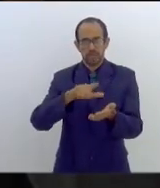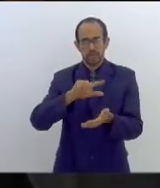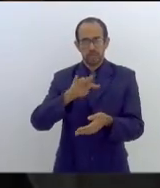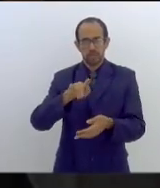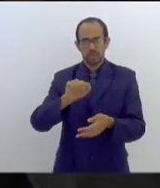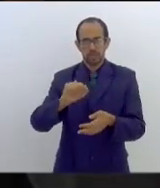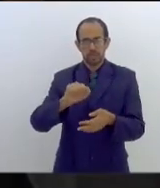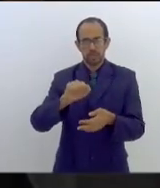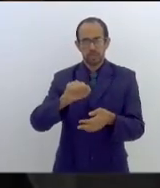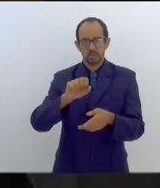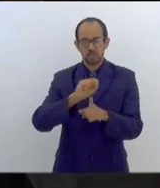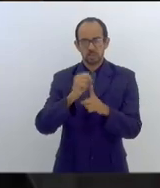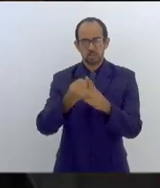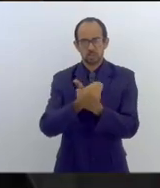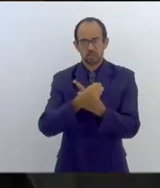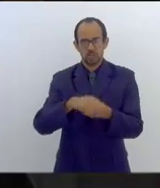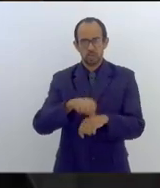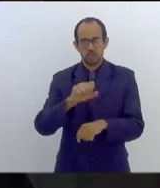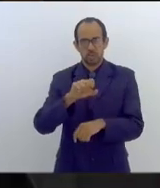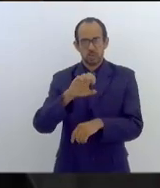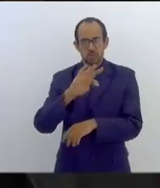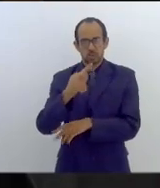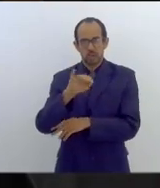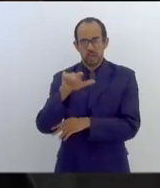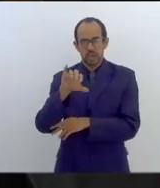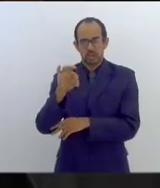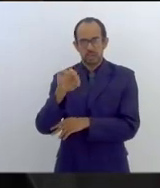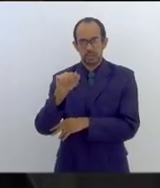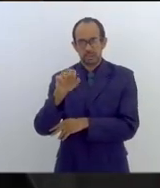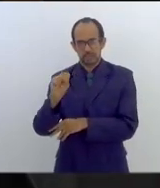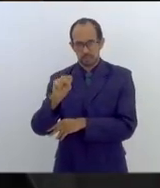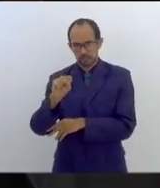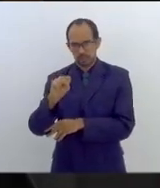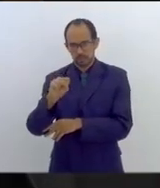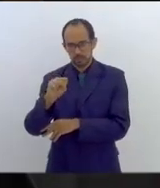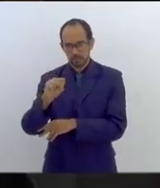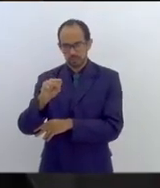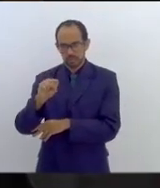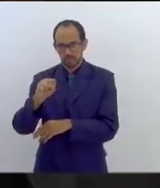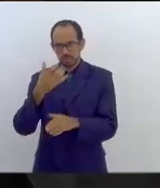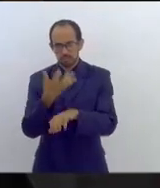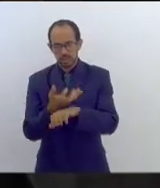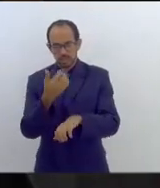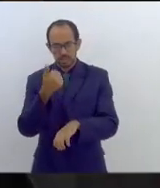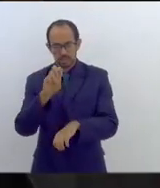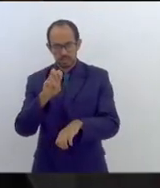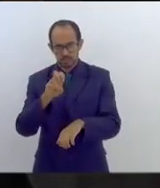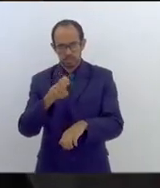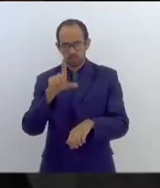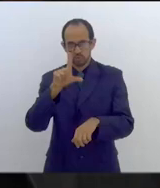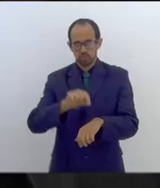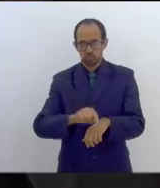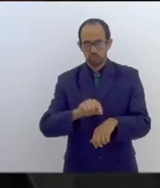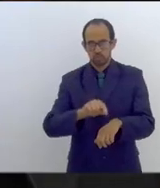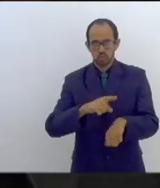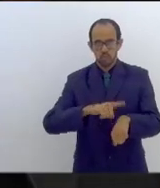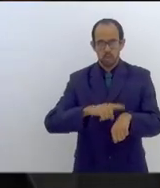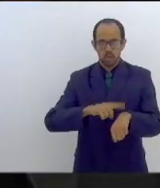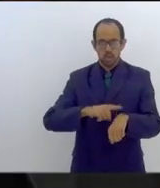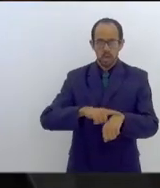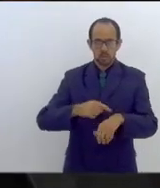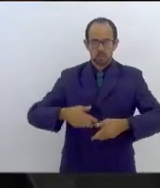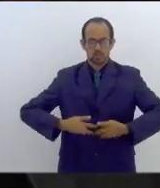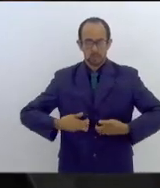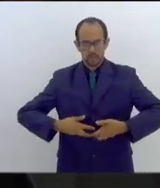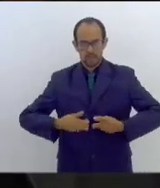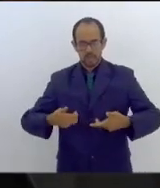Praça 15, reduziu drasticamente os horários de Paquetá, medida que está tendo impacto,